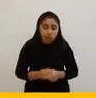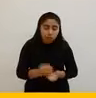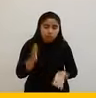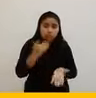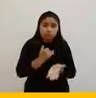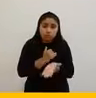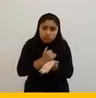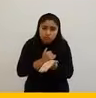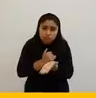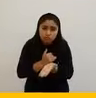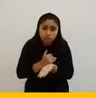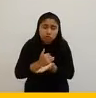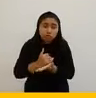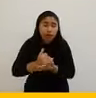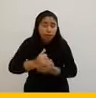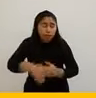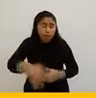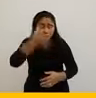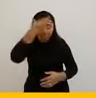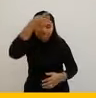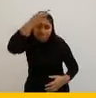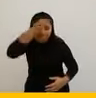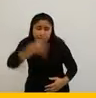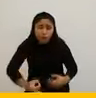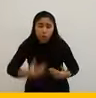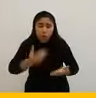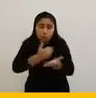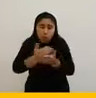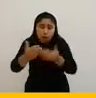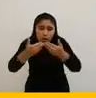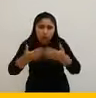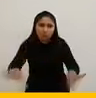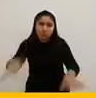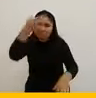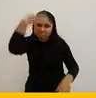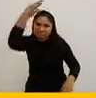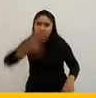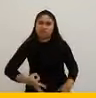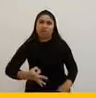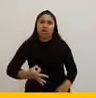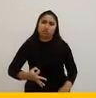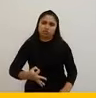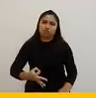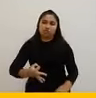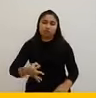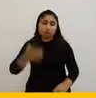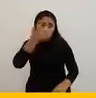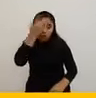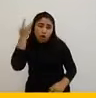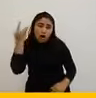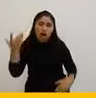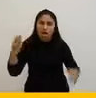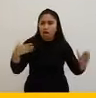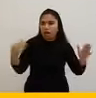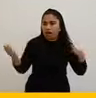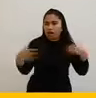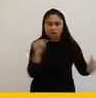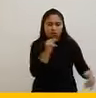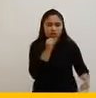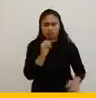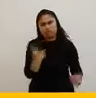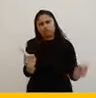acontecer a partir de agora com muita consciência. Então, eu repito, peço que as pessoas saiam de suas casas